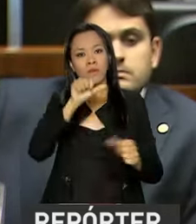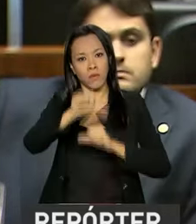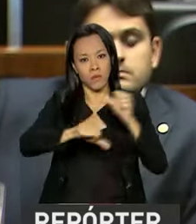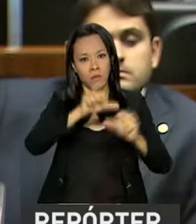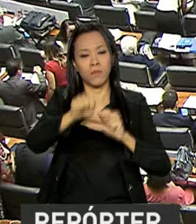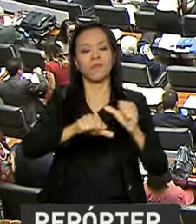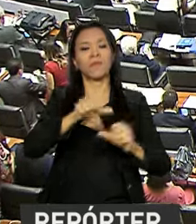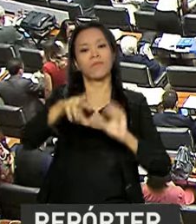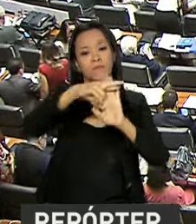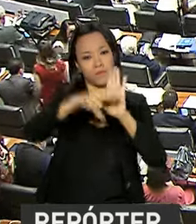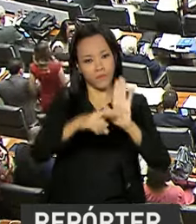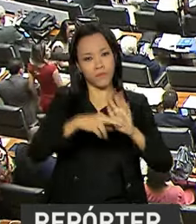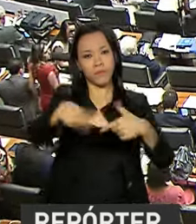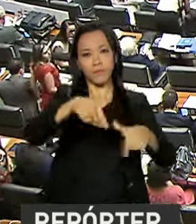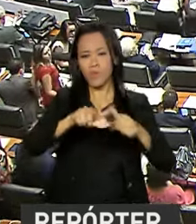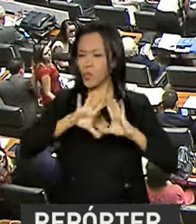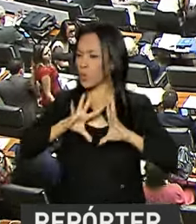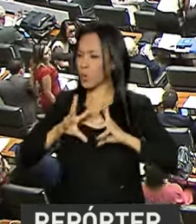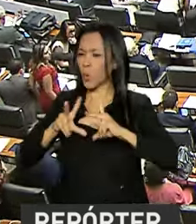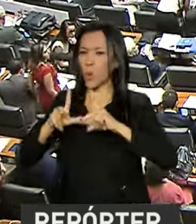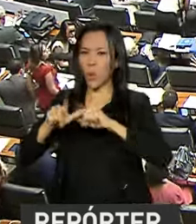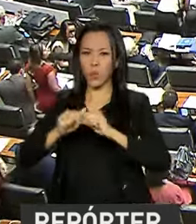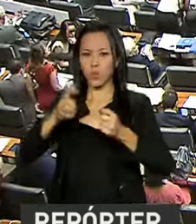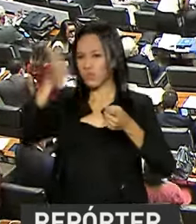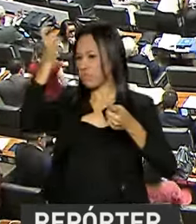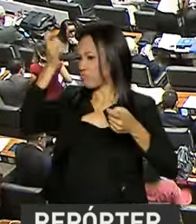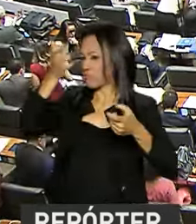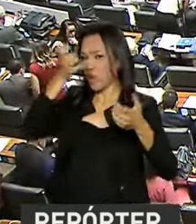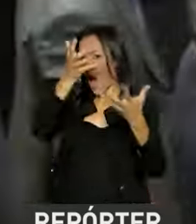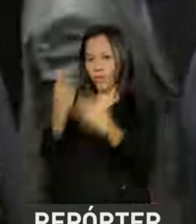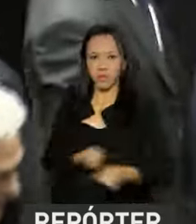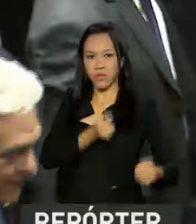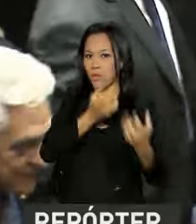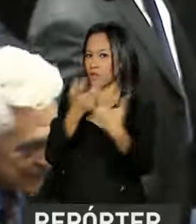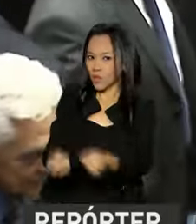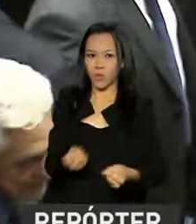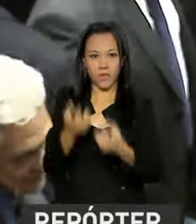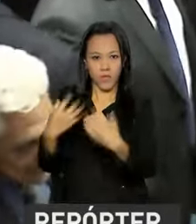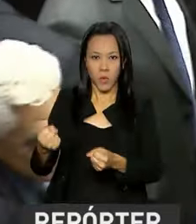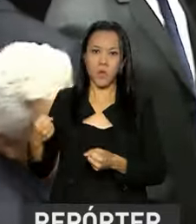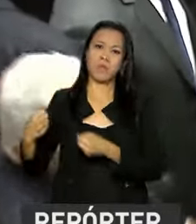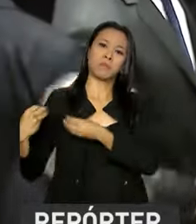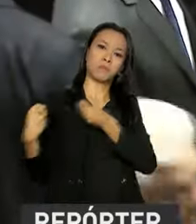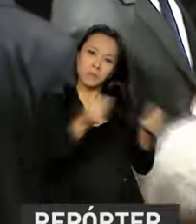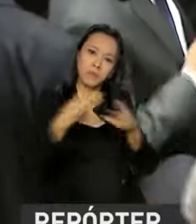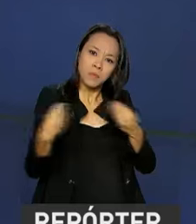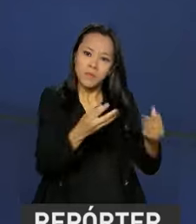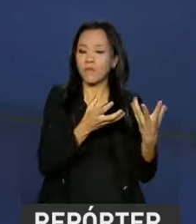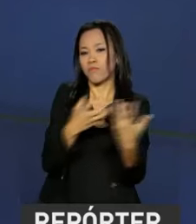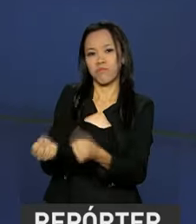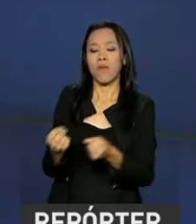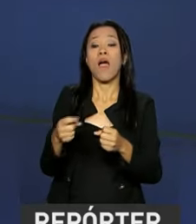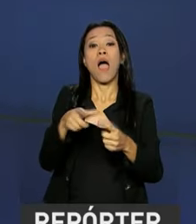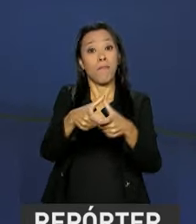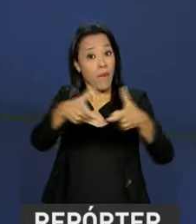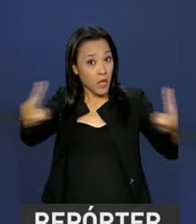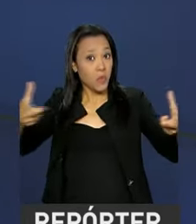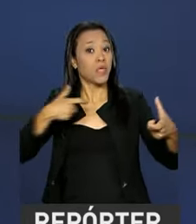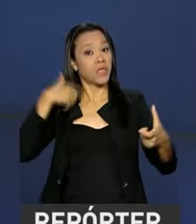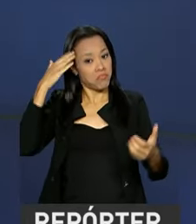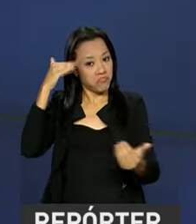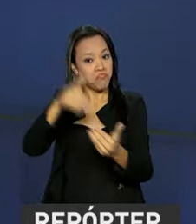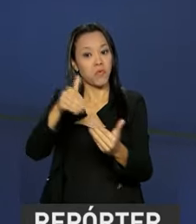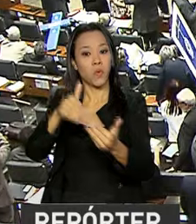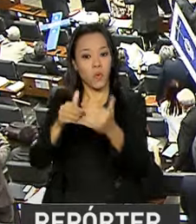trabalhista todos rejeitados pelo plenário no fim prevaleceu a vontade da maioria o texto base do